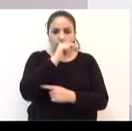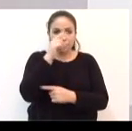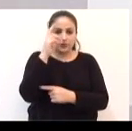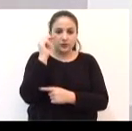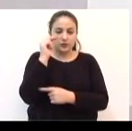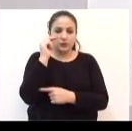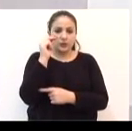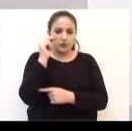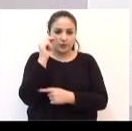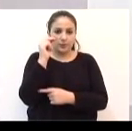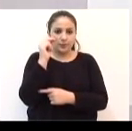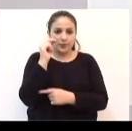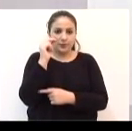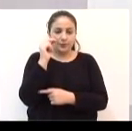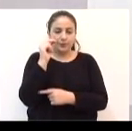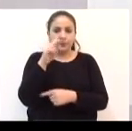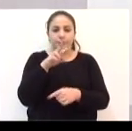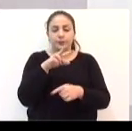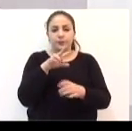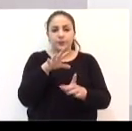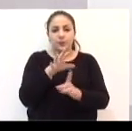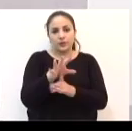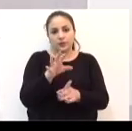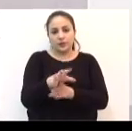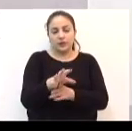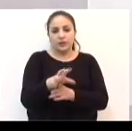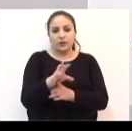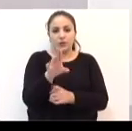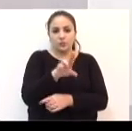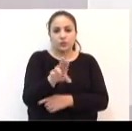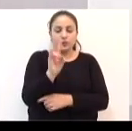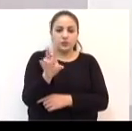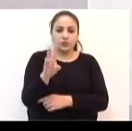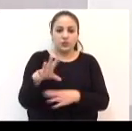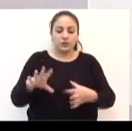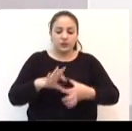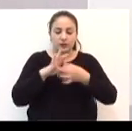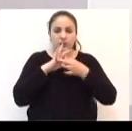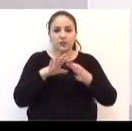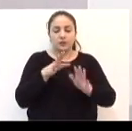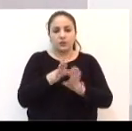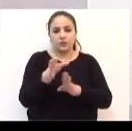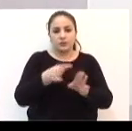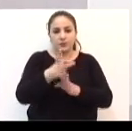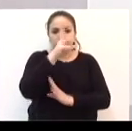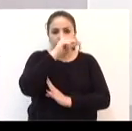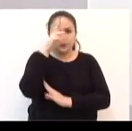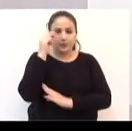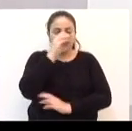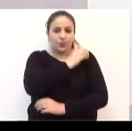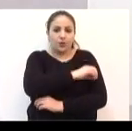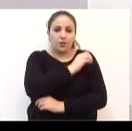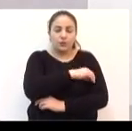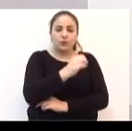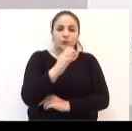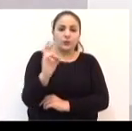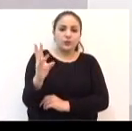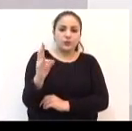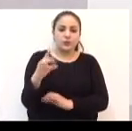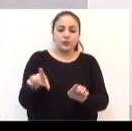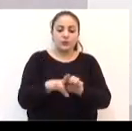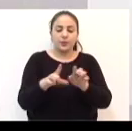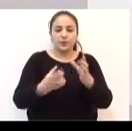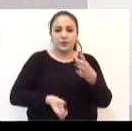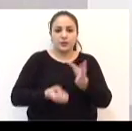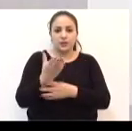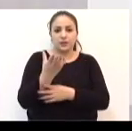e Combate às Drogas, que é ligado ao Conselho Municipal de Álcool e Drogas, e esse fundo ele vai